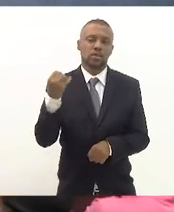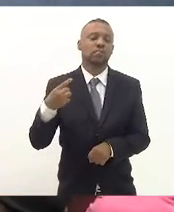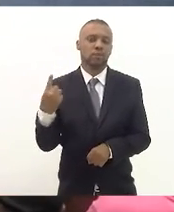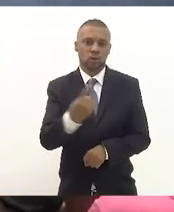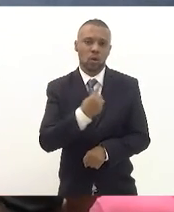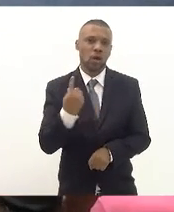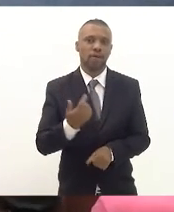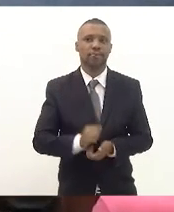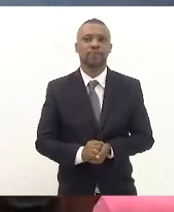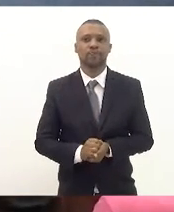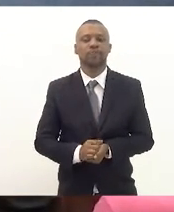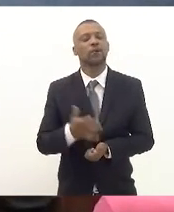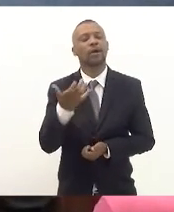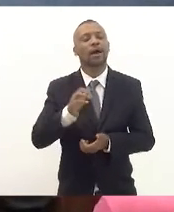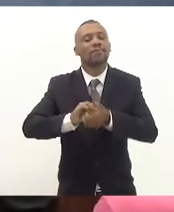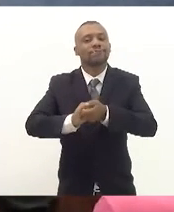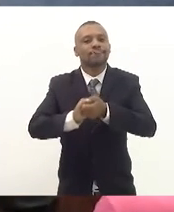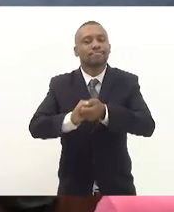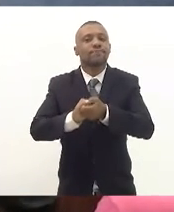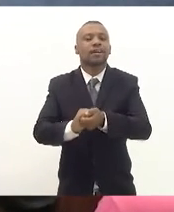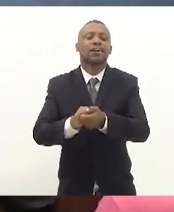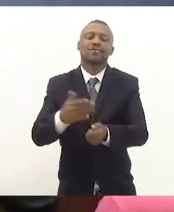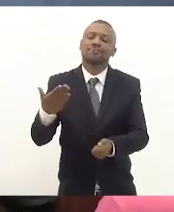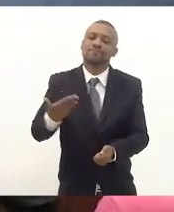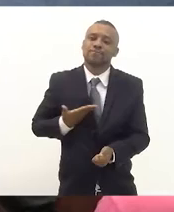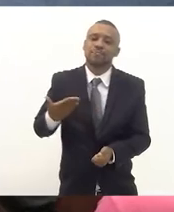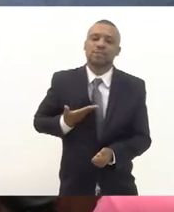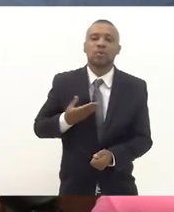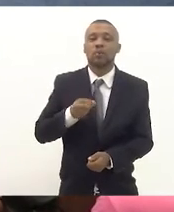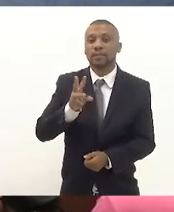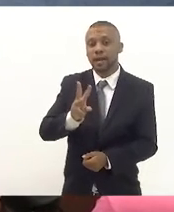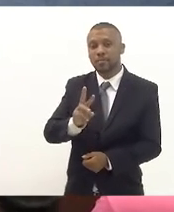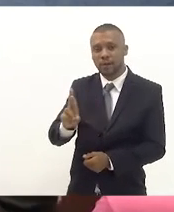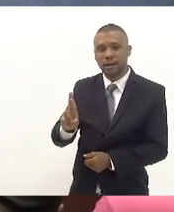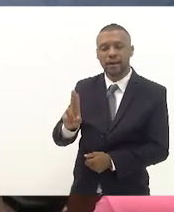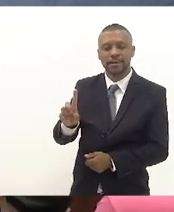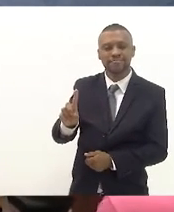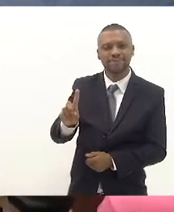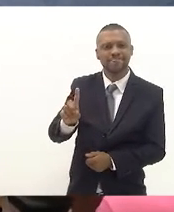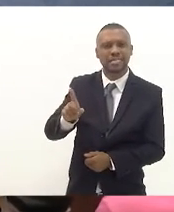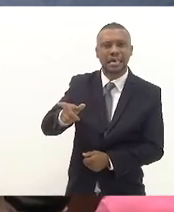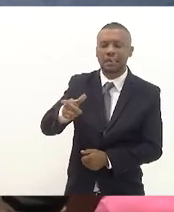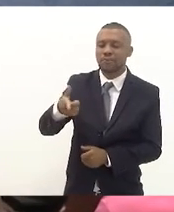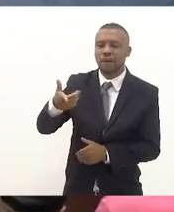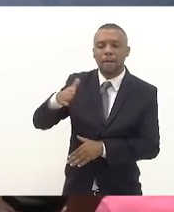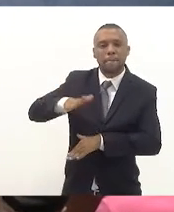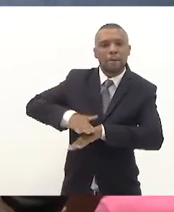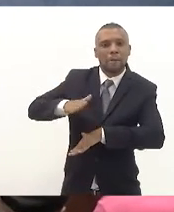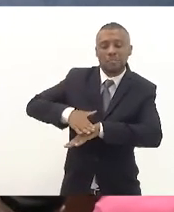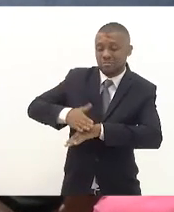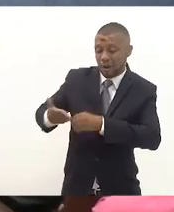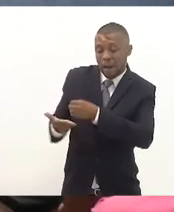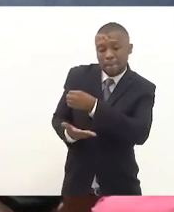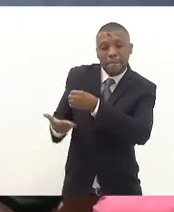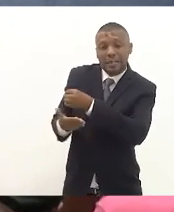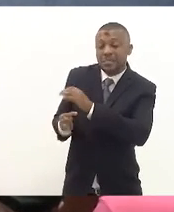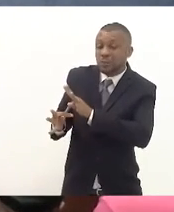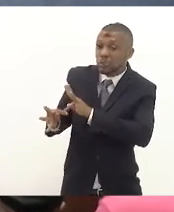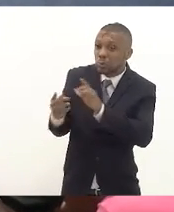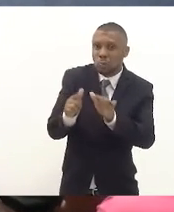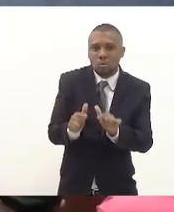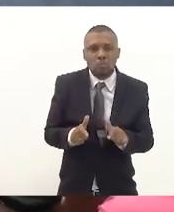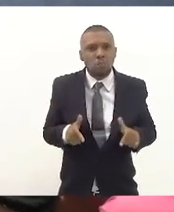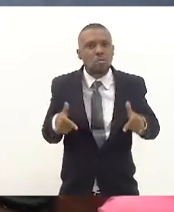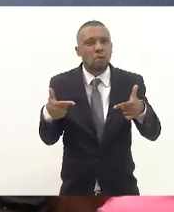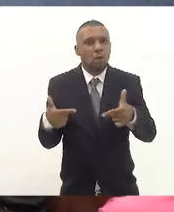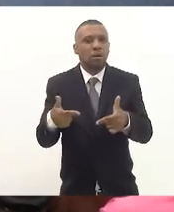Olá quero saudar aqui meu irmão Washington Reis que foi precursor de tudo isso que tá acontecendo aqui hoje